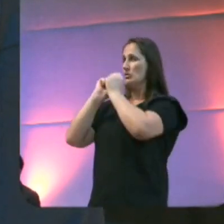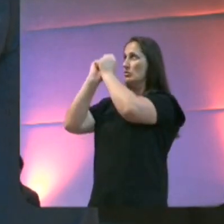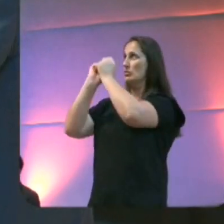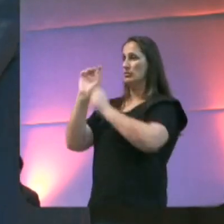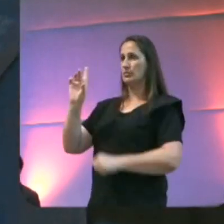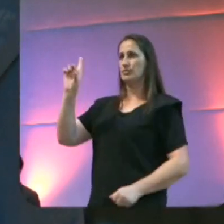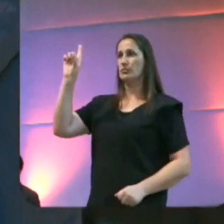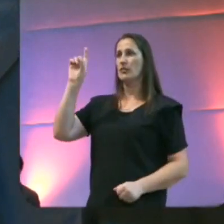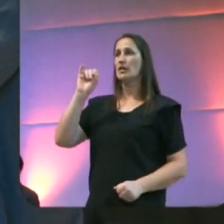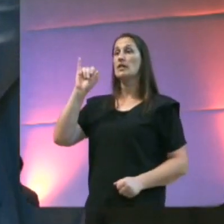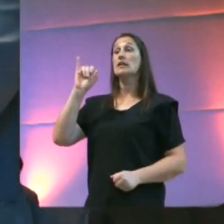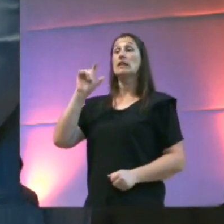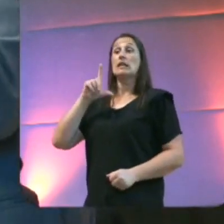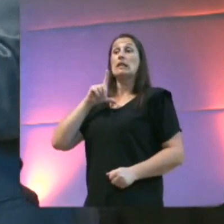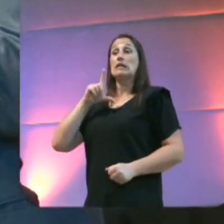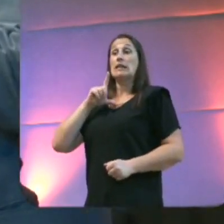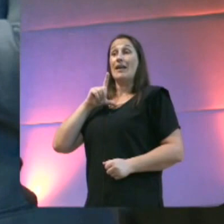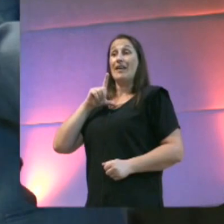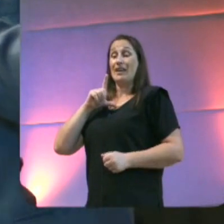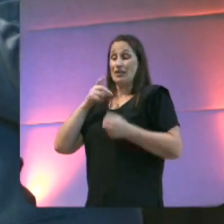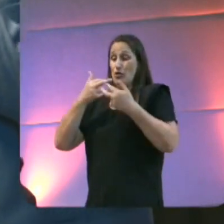Se tem alguma coisa para entregar,